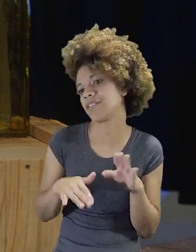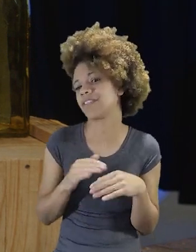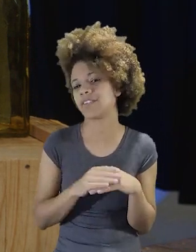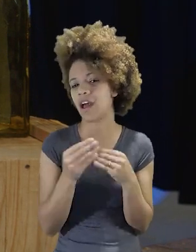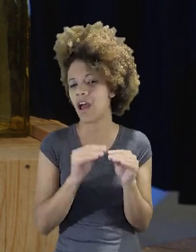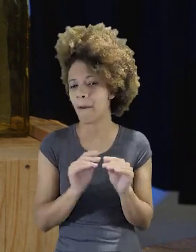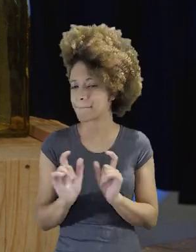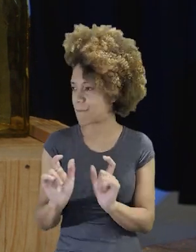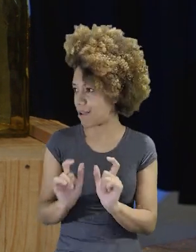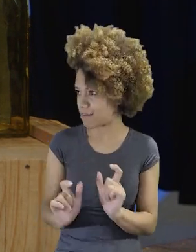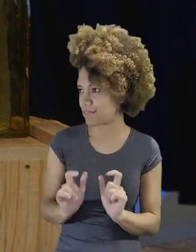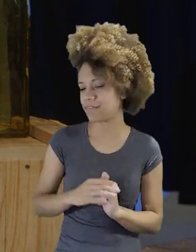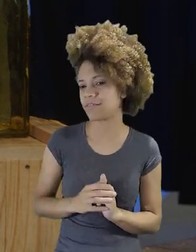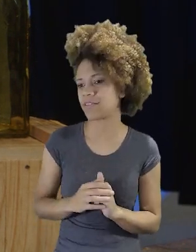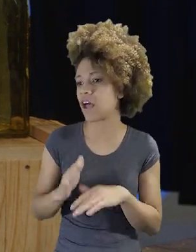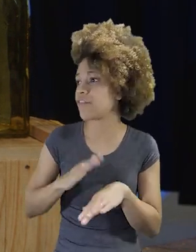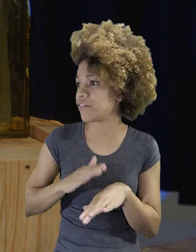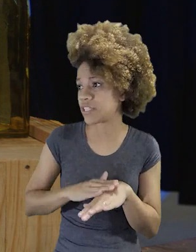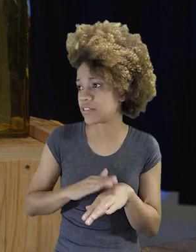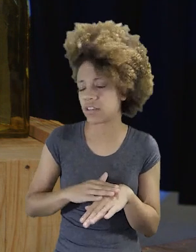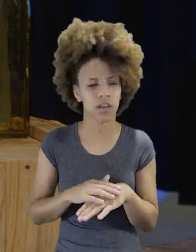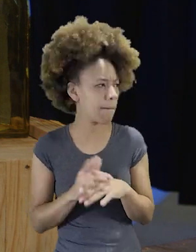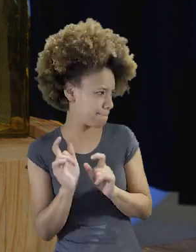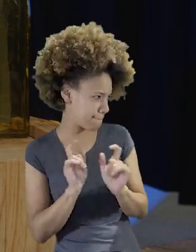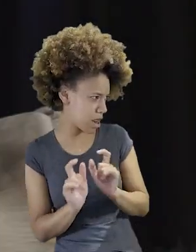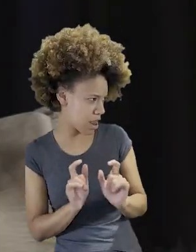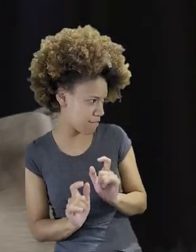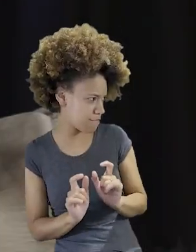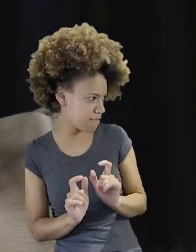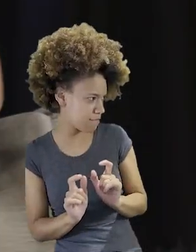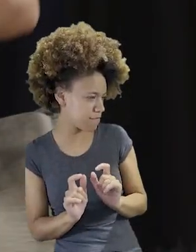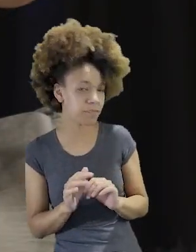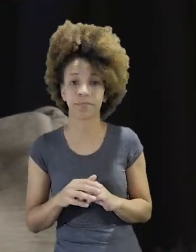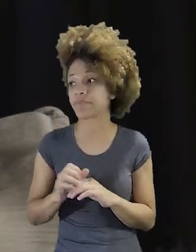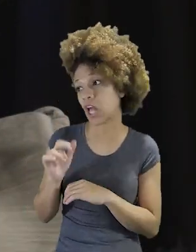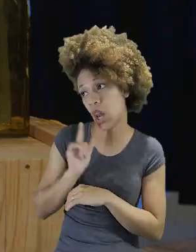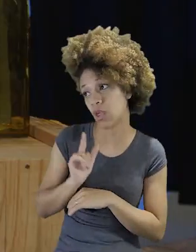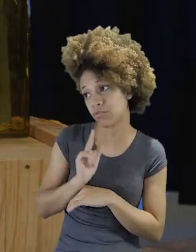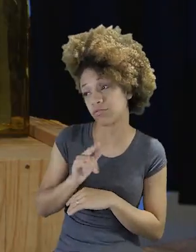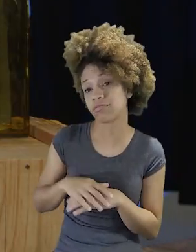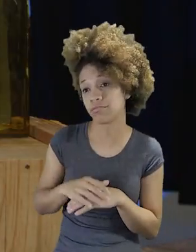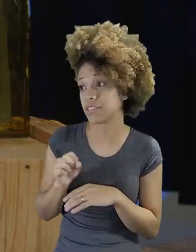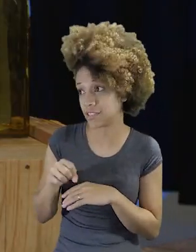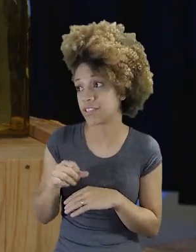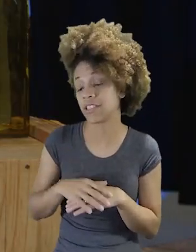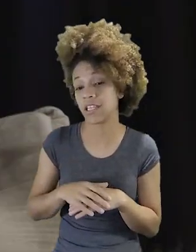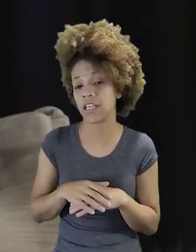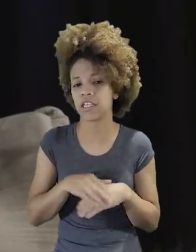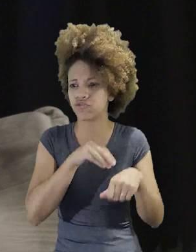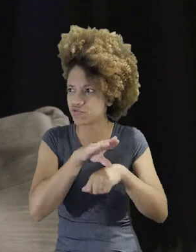você ouça Às vezes vem a palavra para você fazer a sua espalhando a palavra para galera e depois